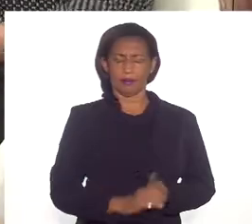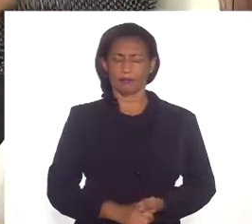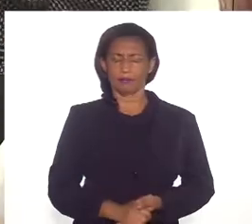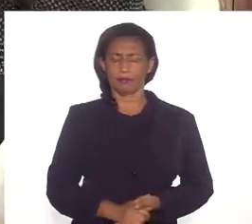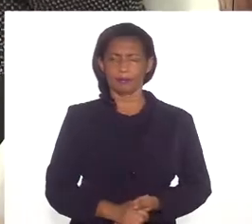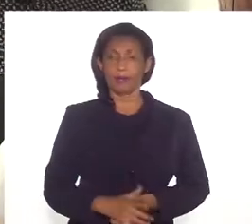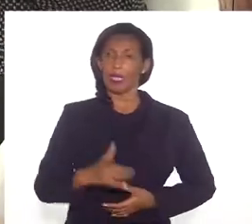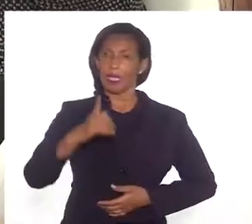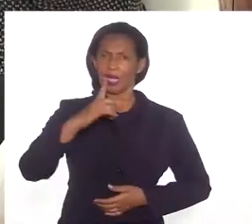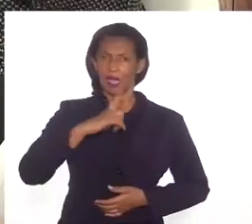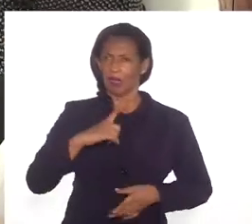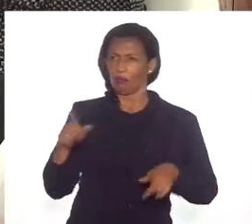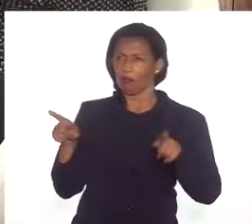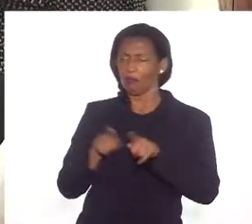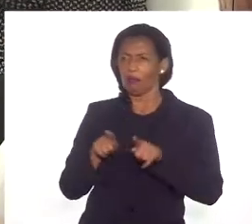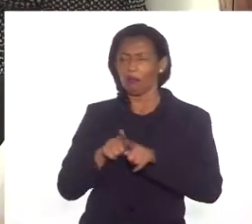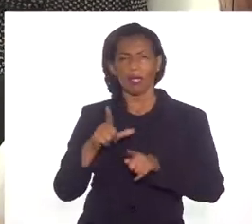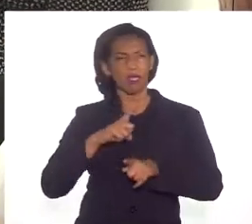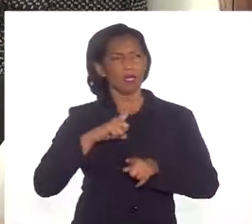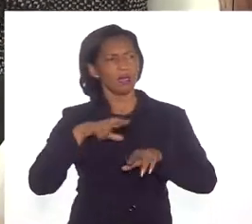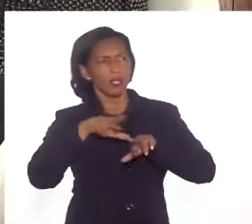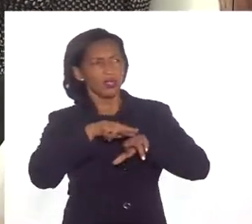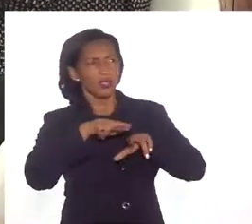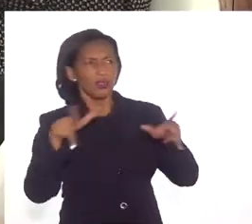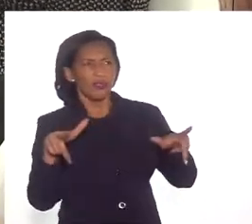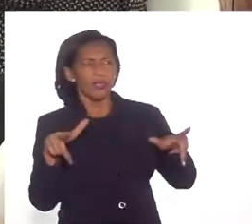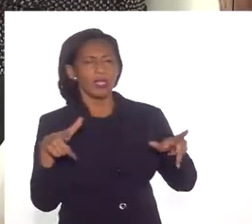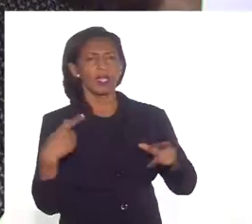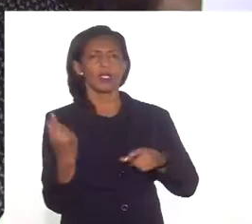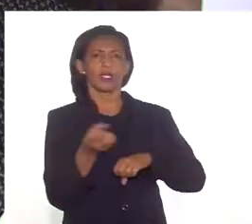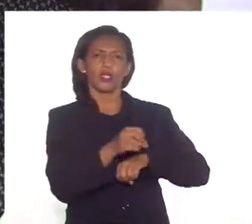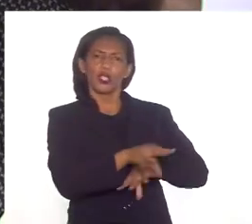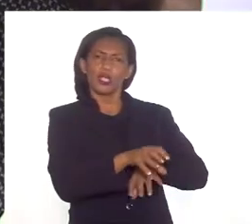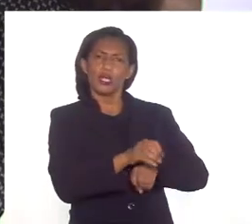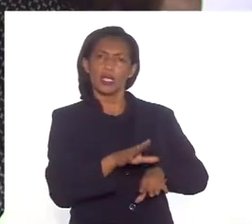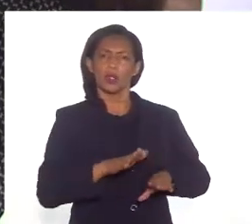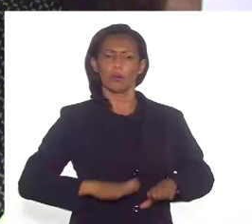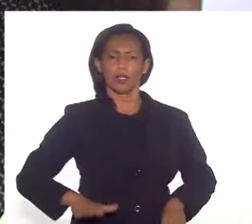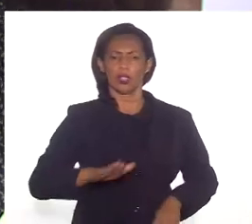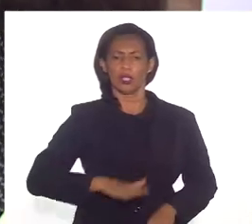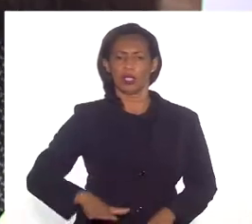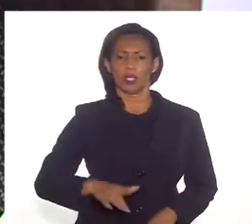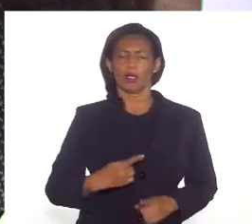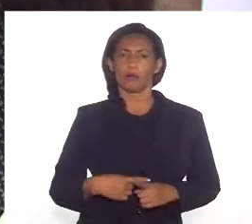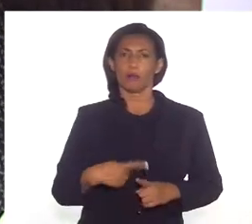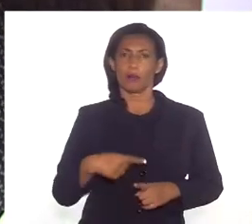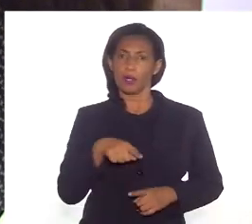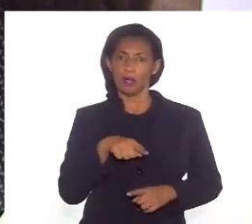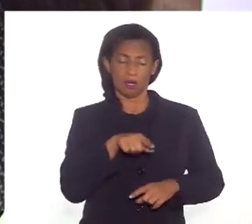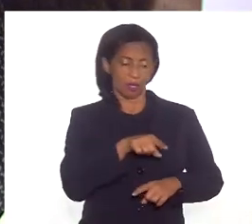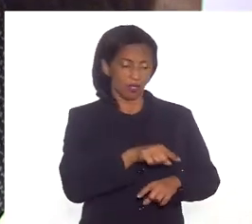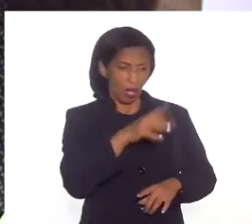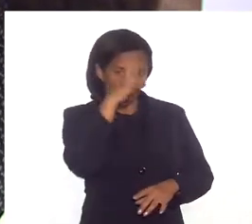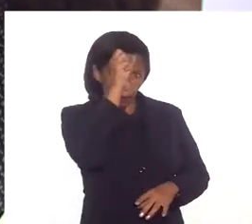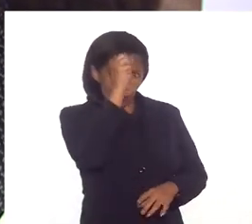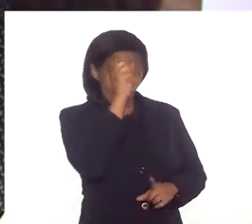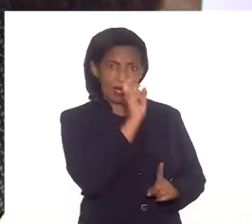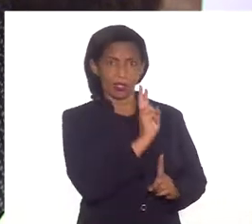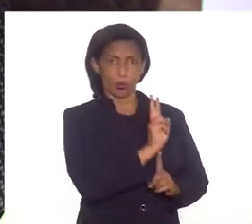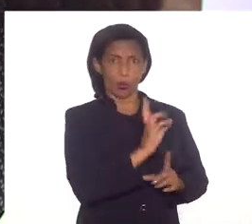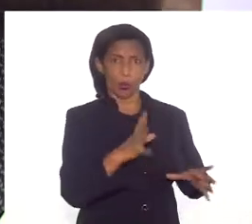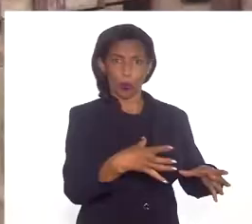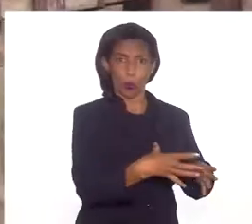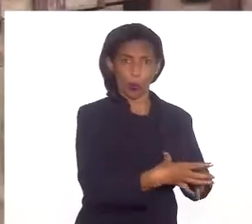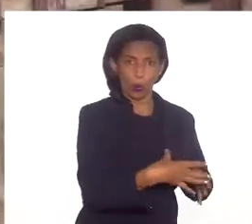E existe também toda uma diferença, né, cultural no tipo de ensino para as crianças, porque a criança que é educada na aldeia,